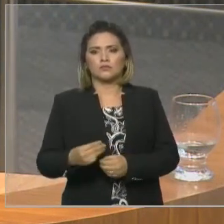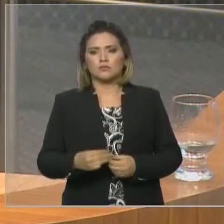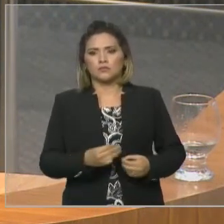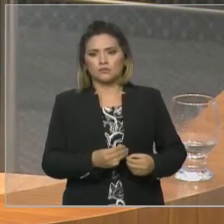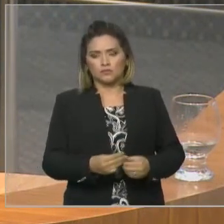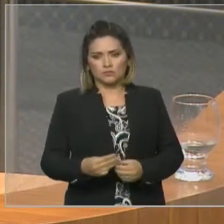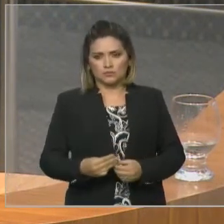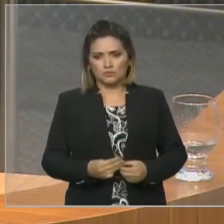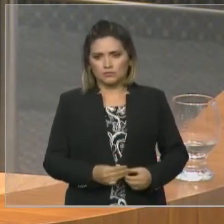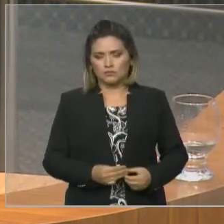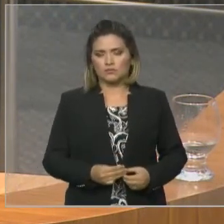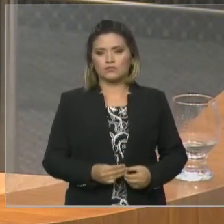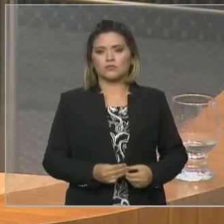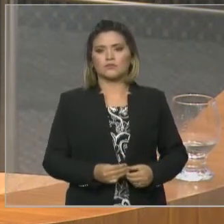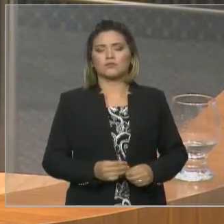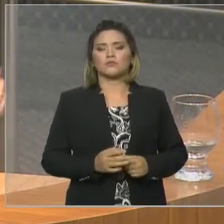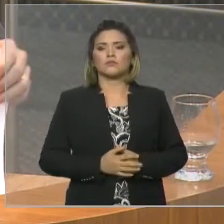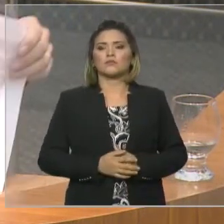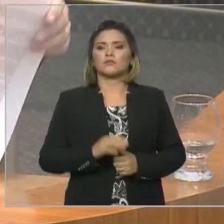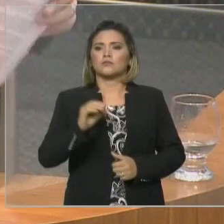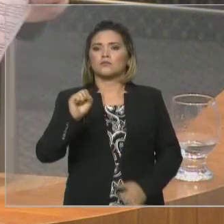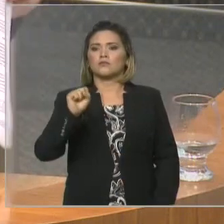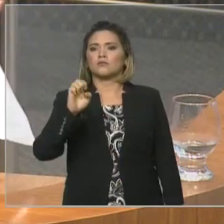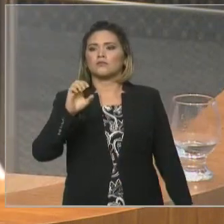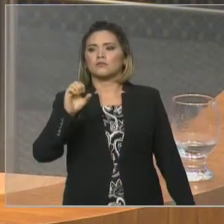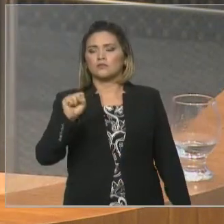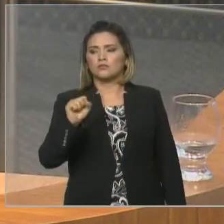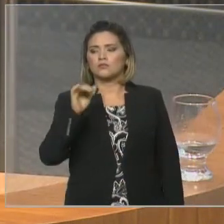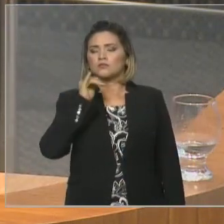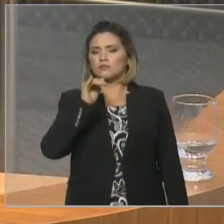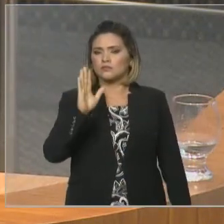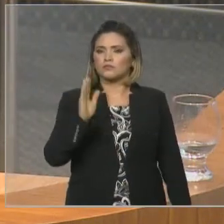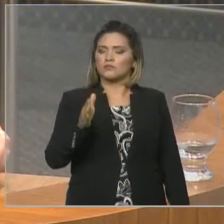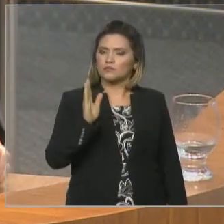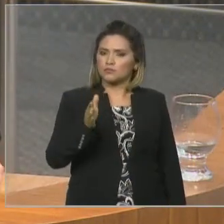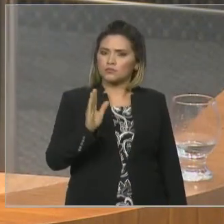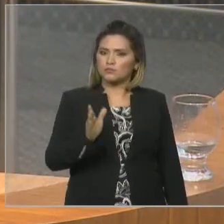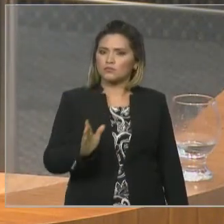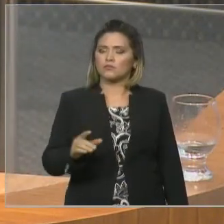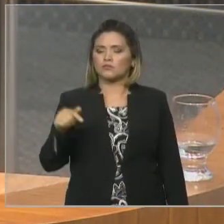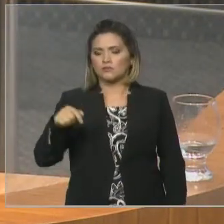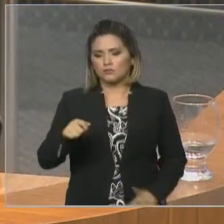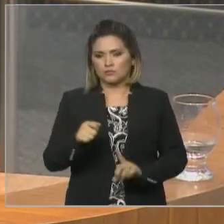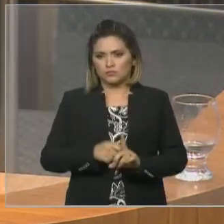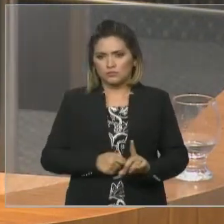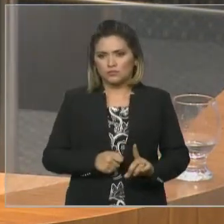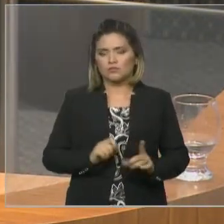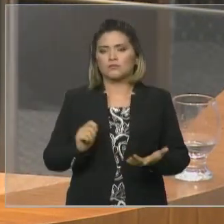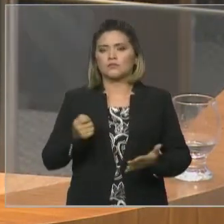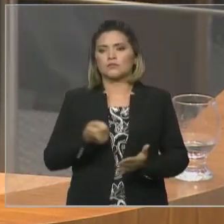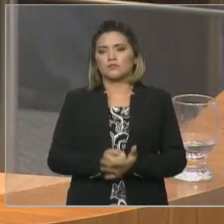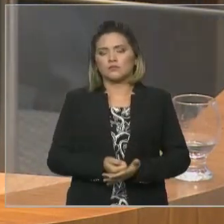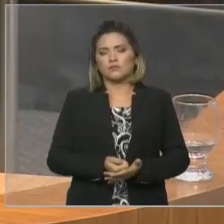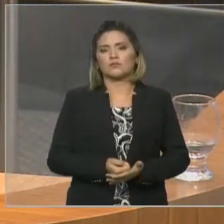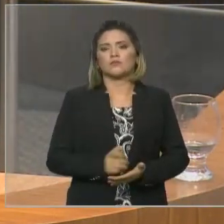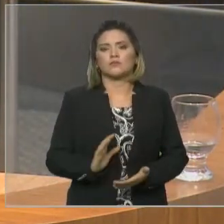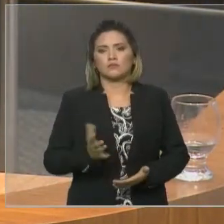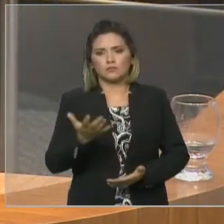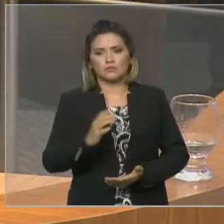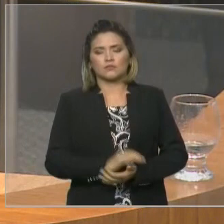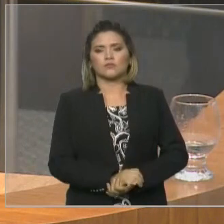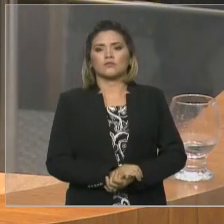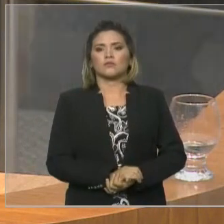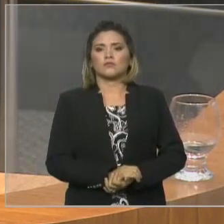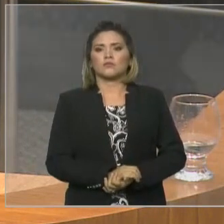adesões, segundo a própria SES informou, inclusive o deputado Antônio Pereira ratificou, que ainda esse mês os repasses iniciarão. Houve o